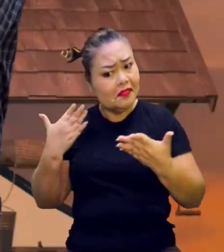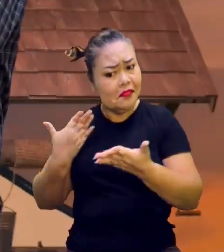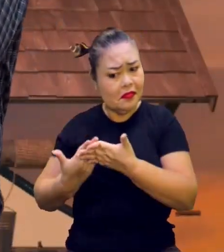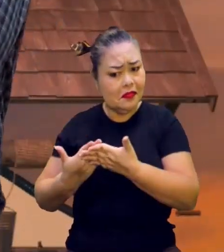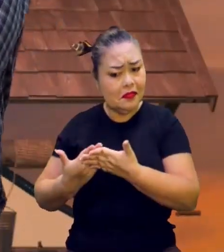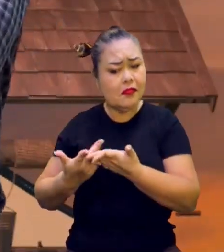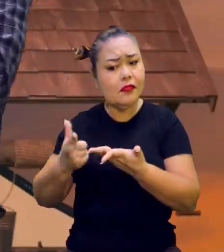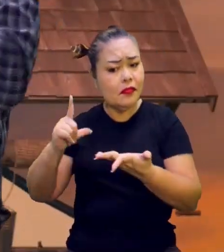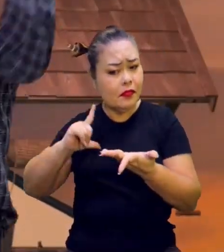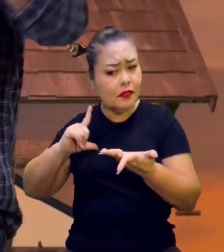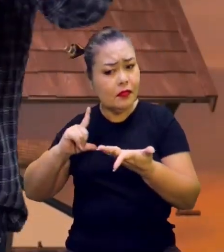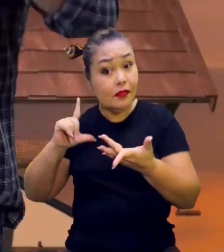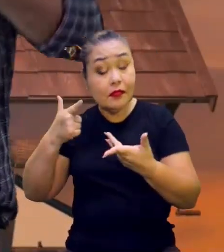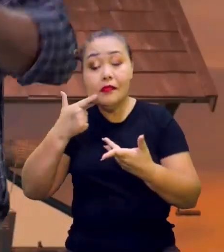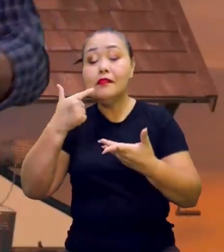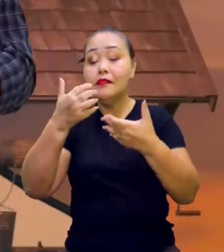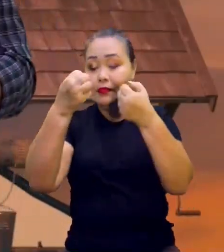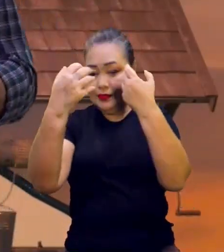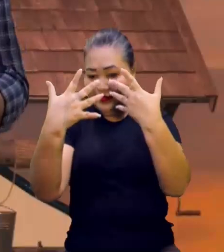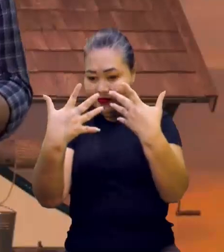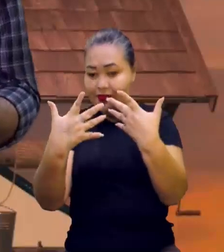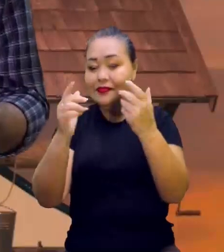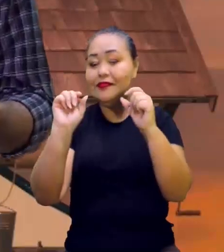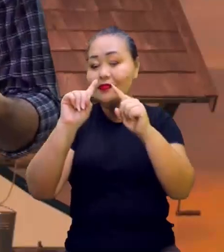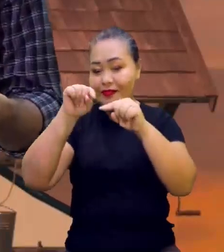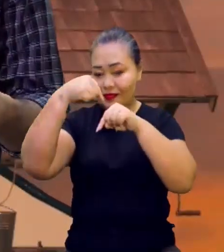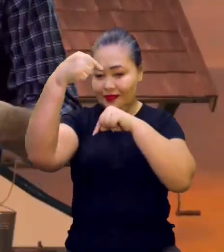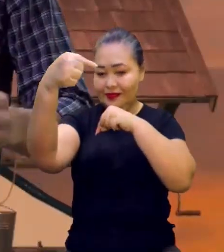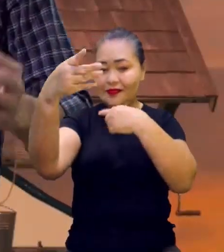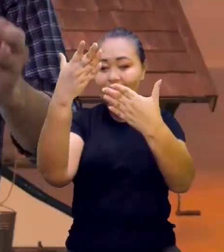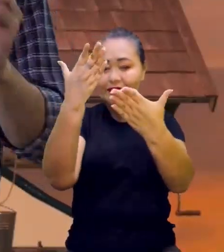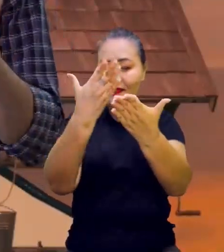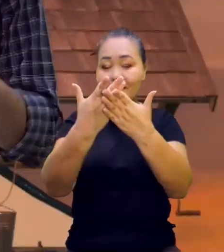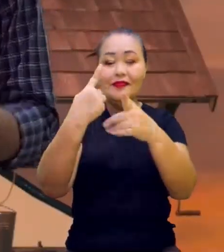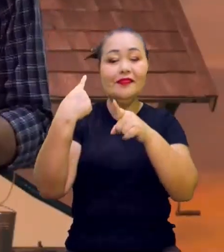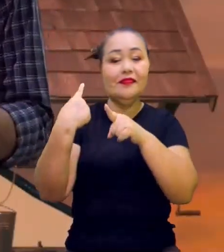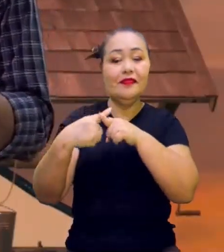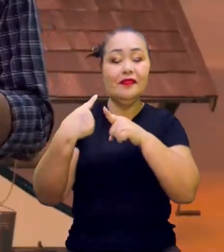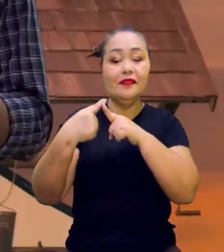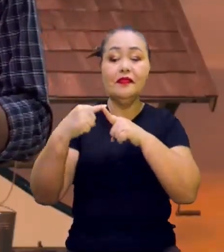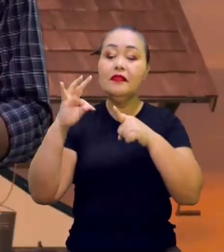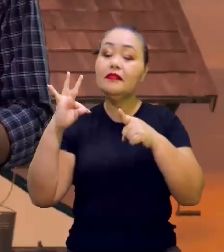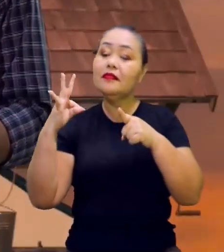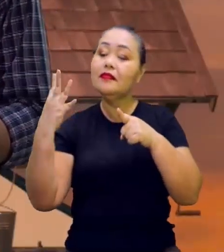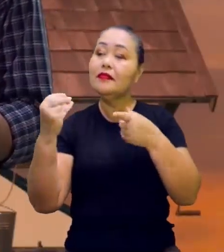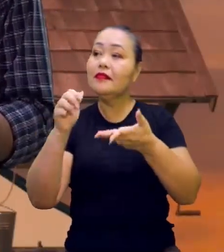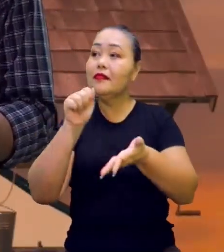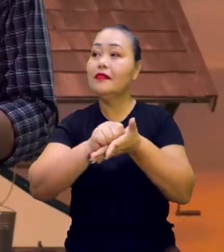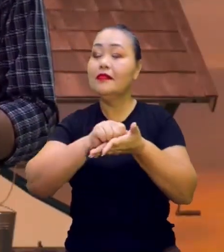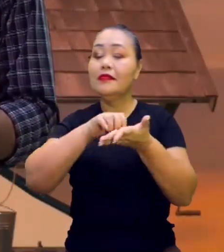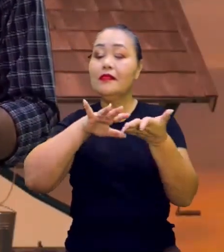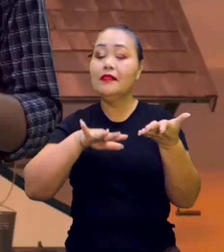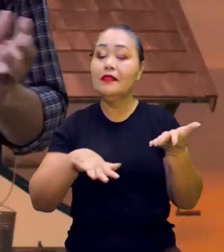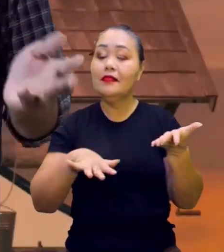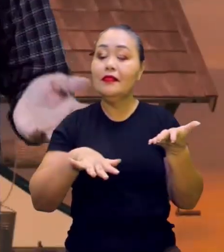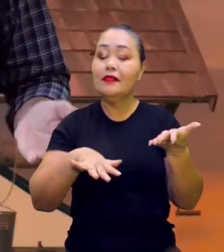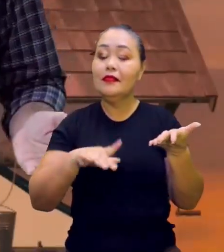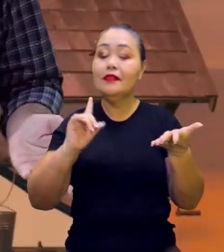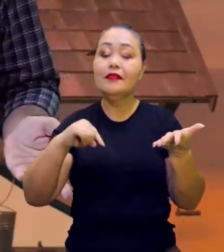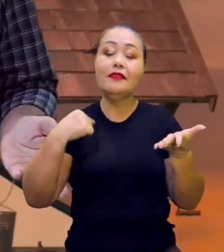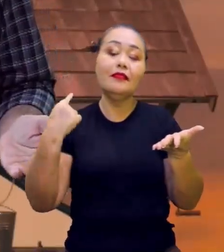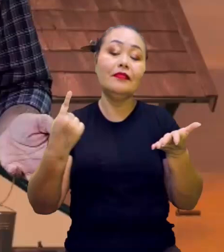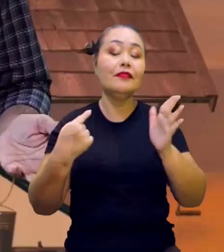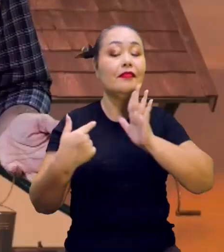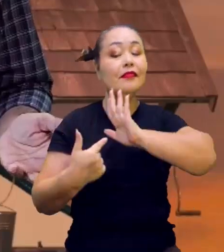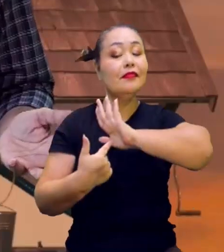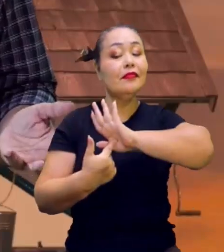tem como o senhor fazer um comentário? Sim, na próxima aula. Por quê? Porque todas as atividades que nós vamos apresentar